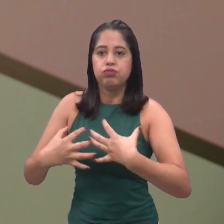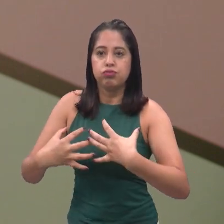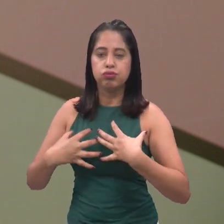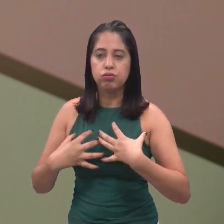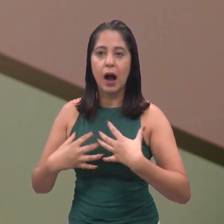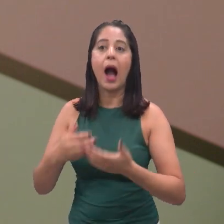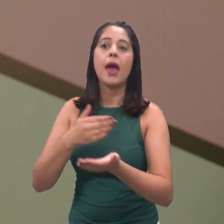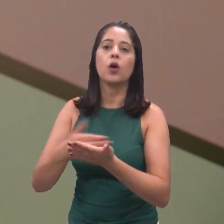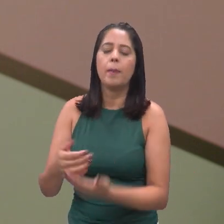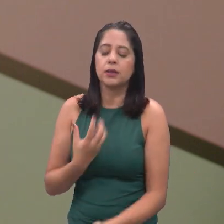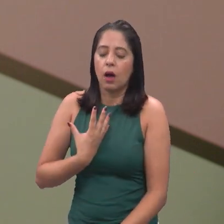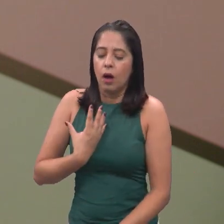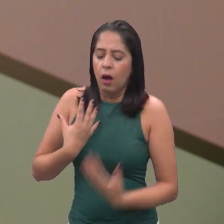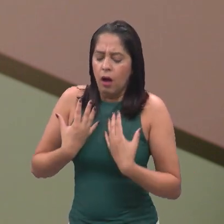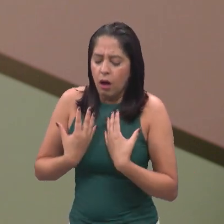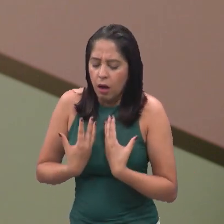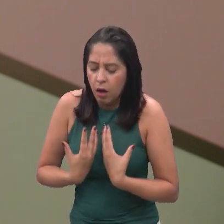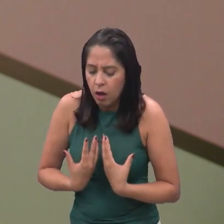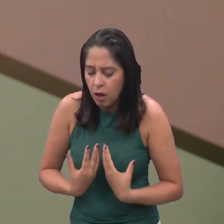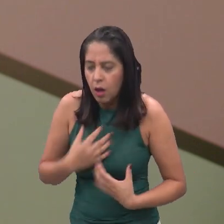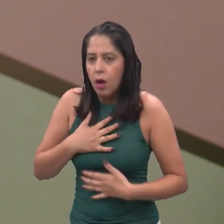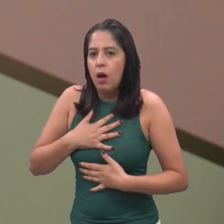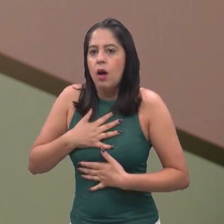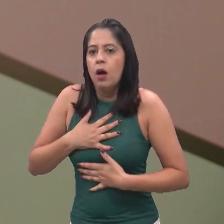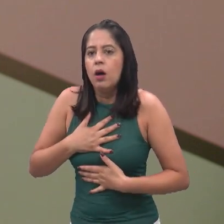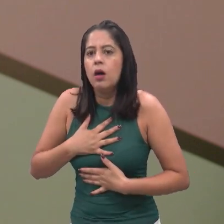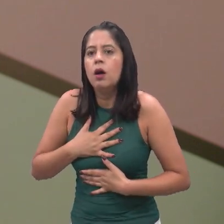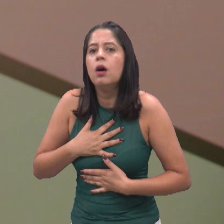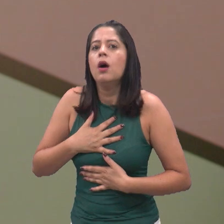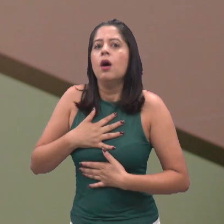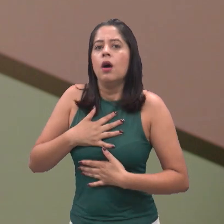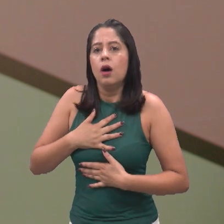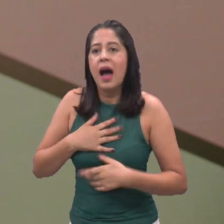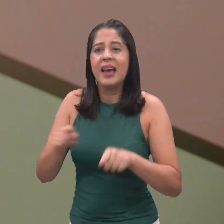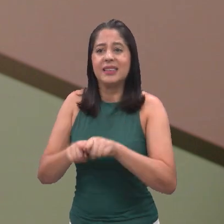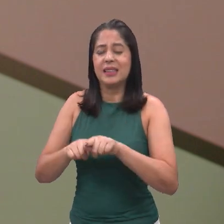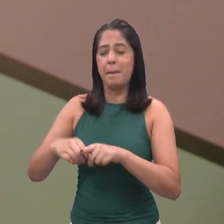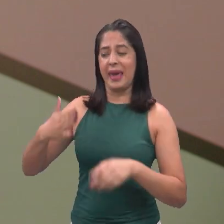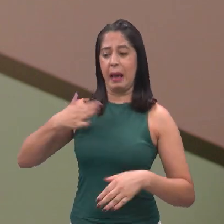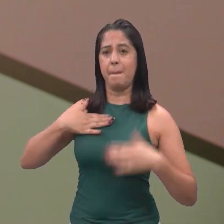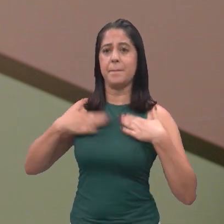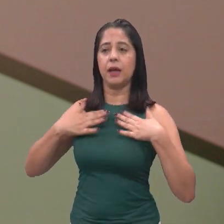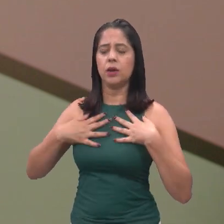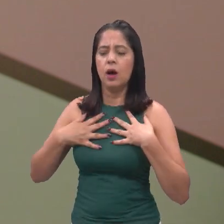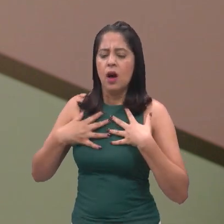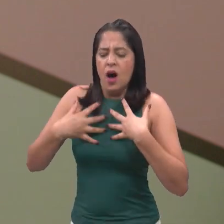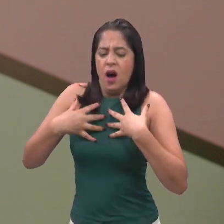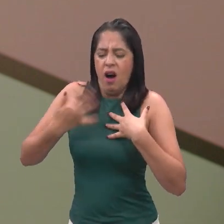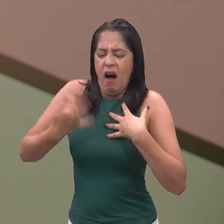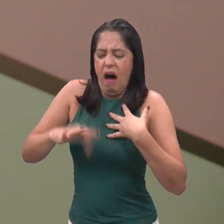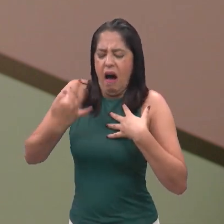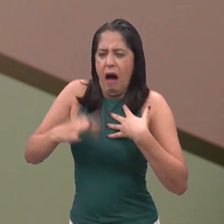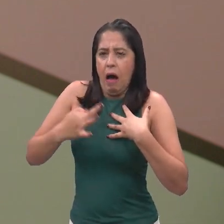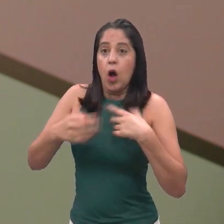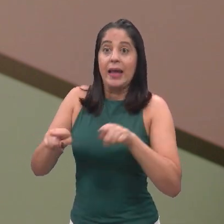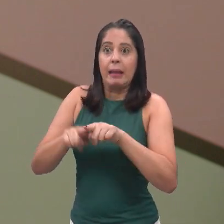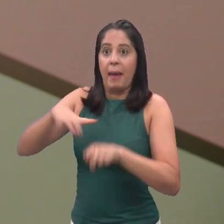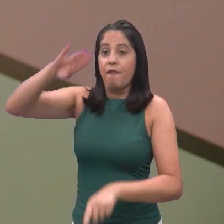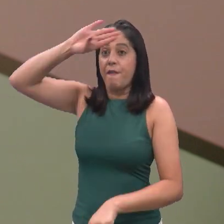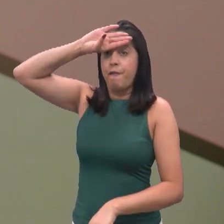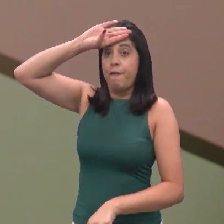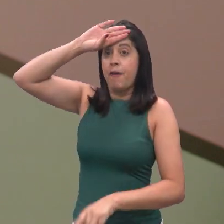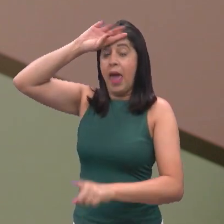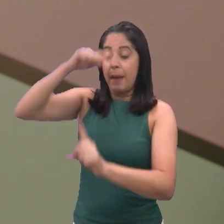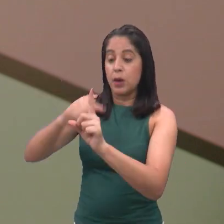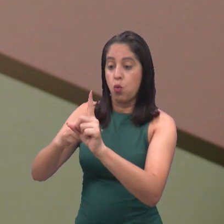tosse, cansaço, dificuldade para respirar, pode ter dor no peito ao respirar e febre bem alta. Então,